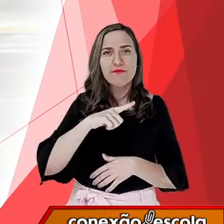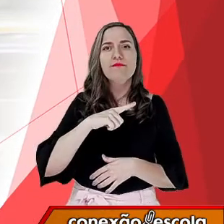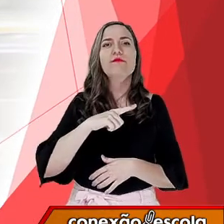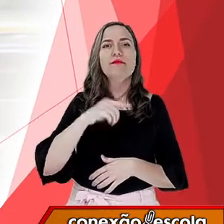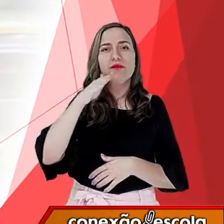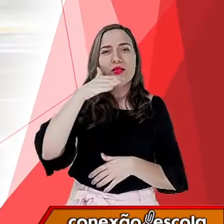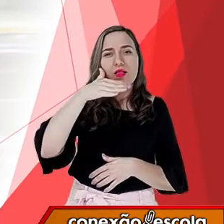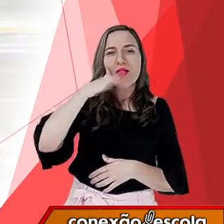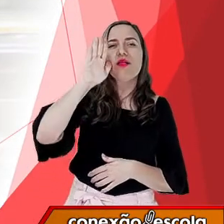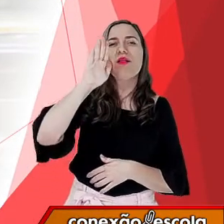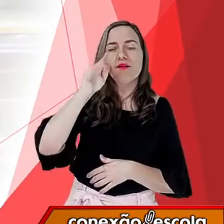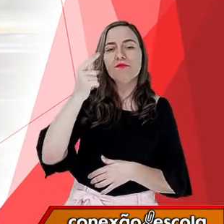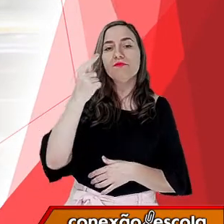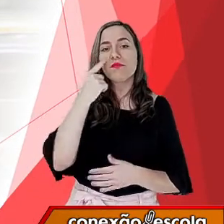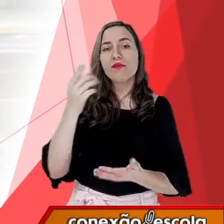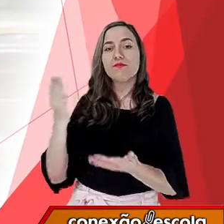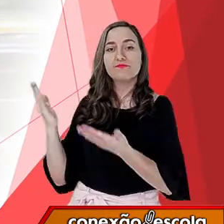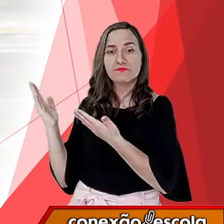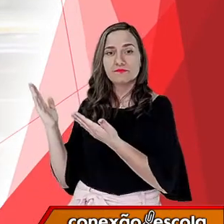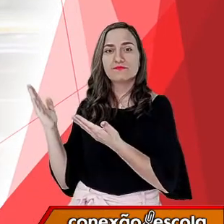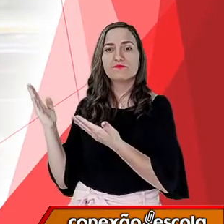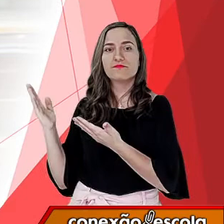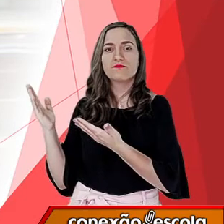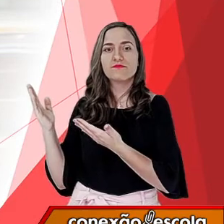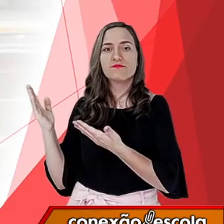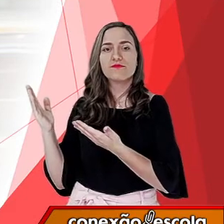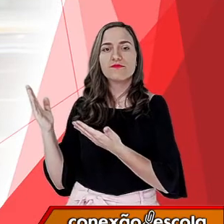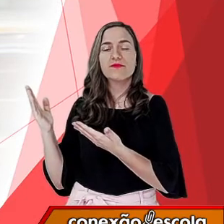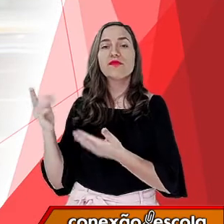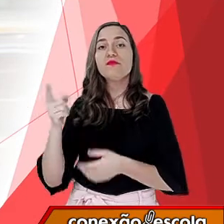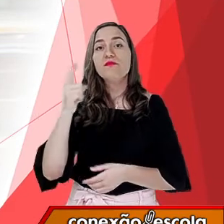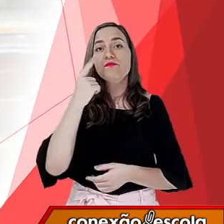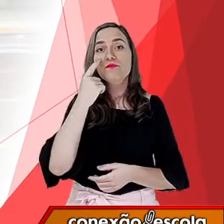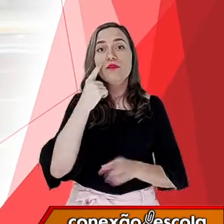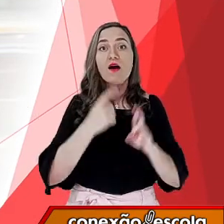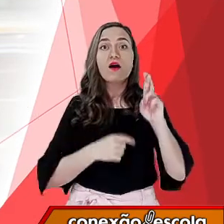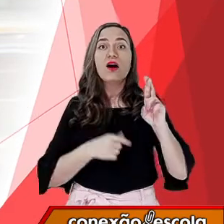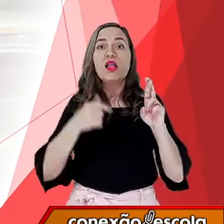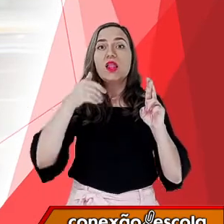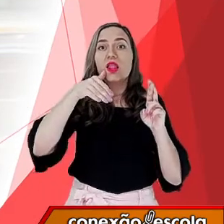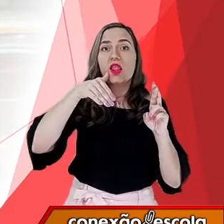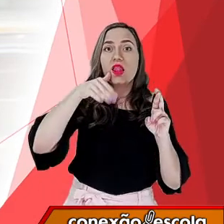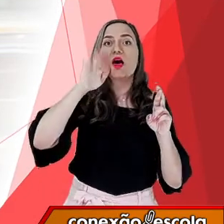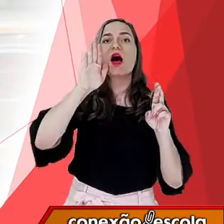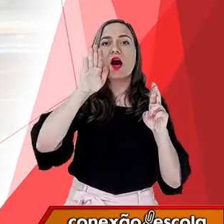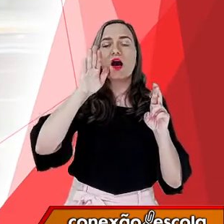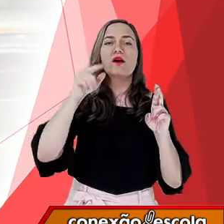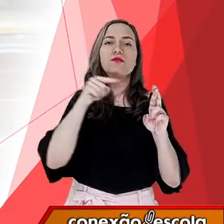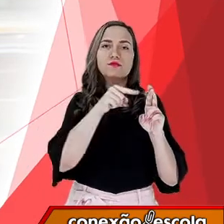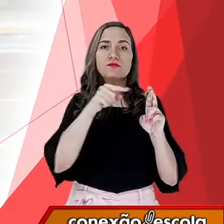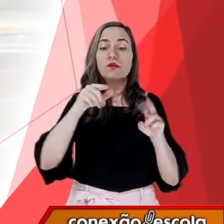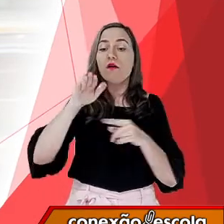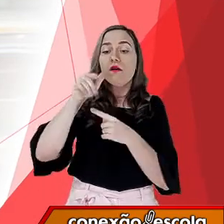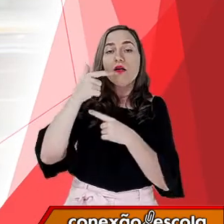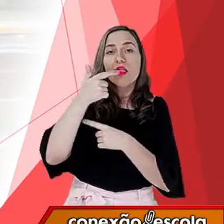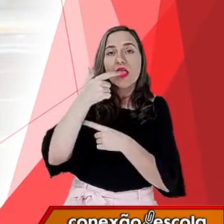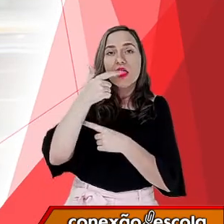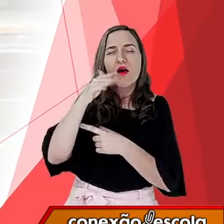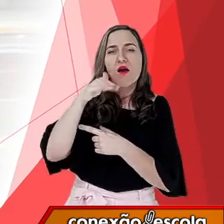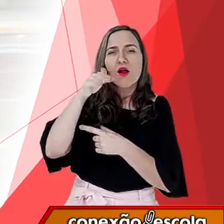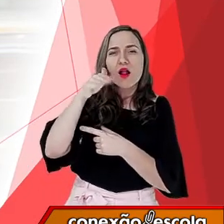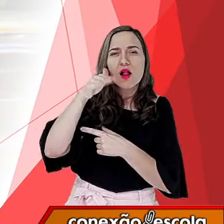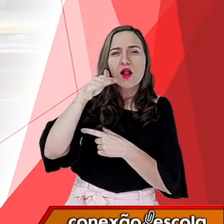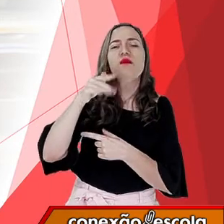da boca, percebe? Rá! Percebem a vibração? A língua vibra. Quando